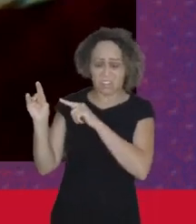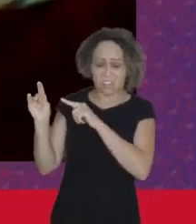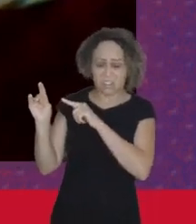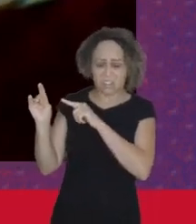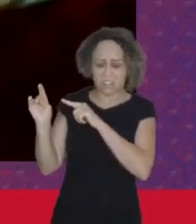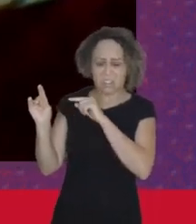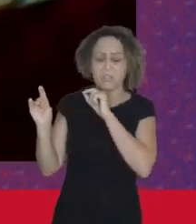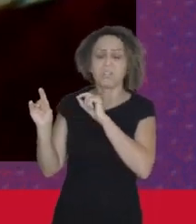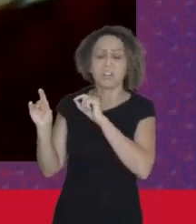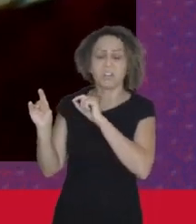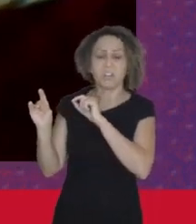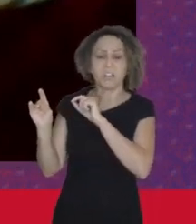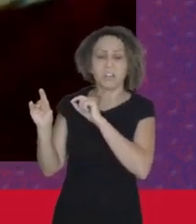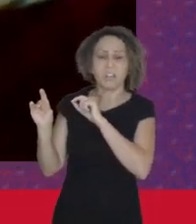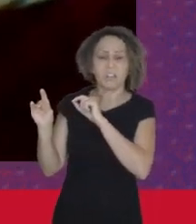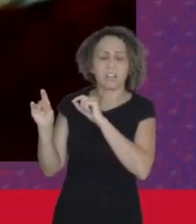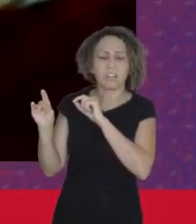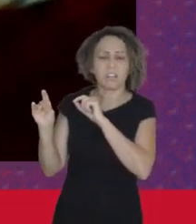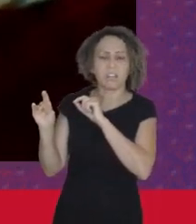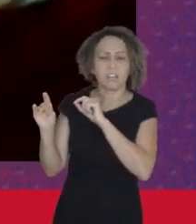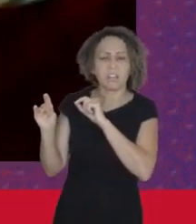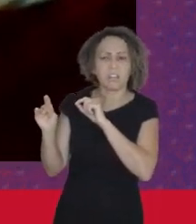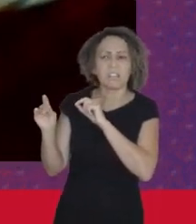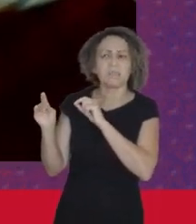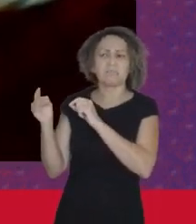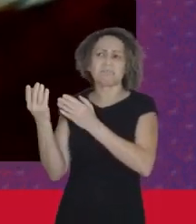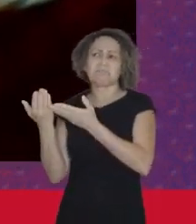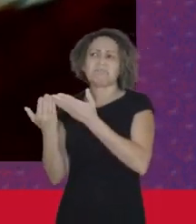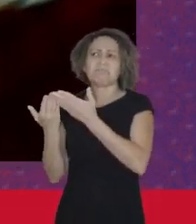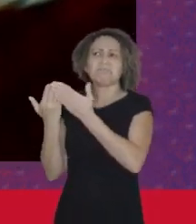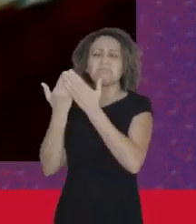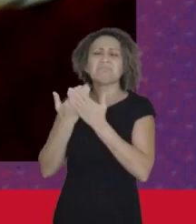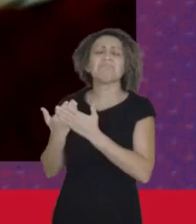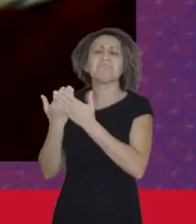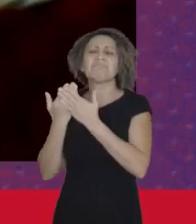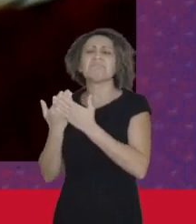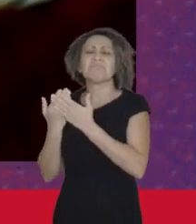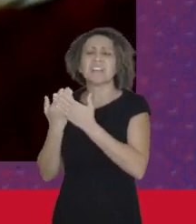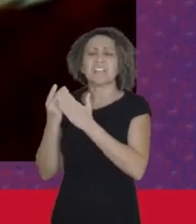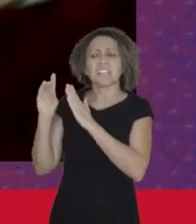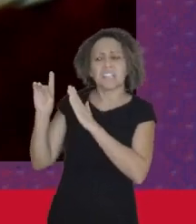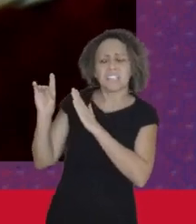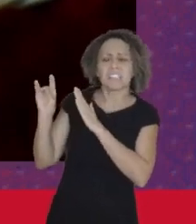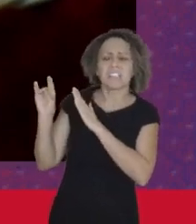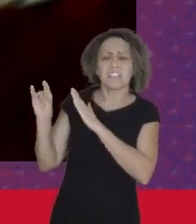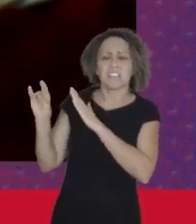médica, a gente tinha uma ideia de que